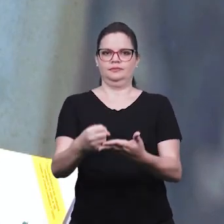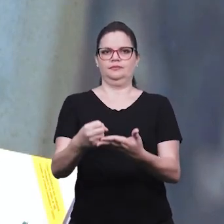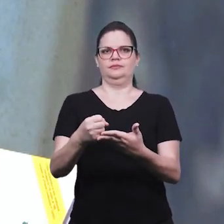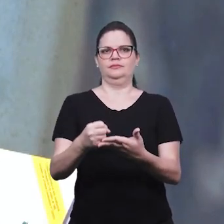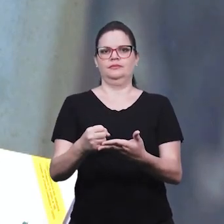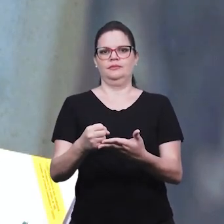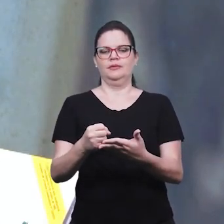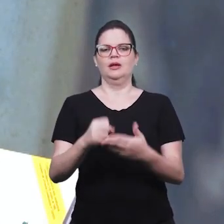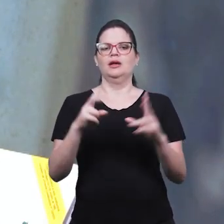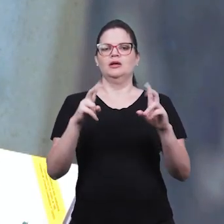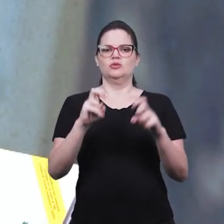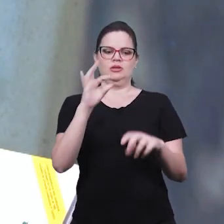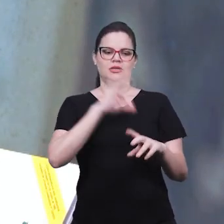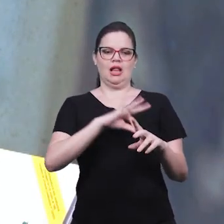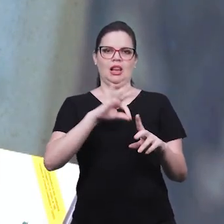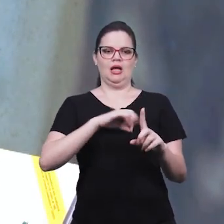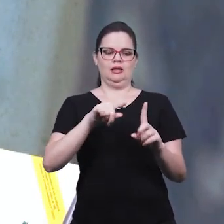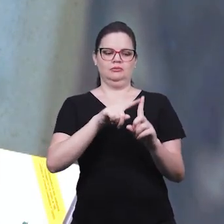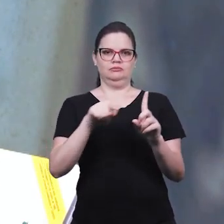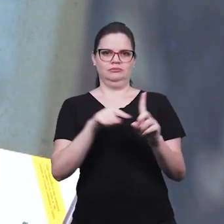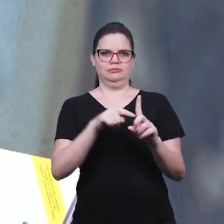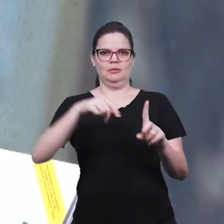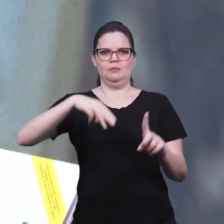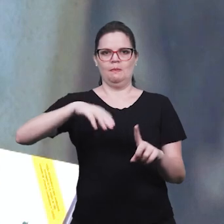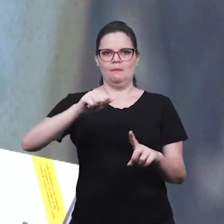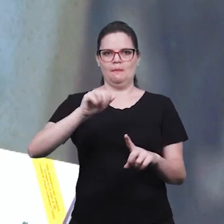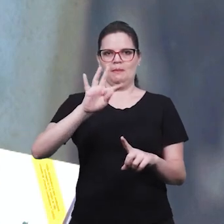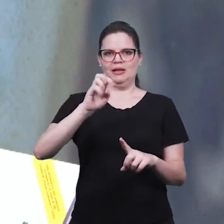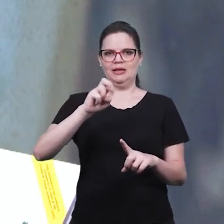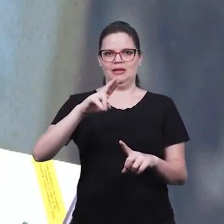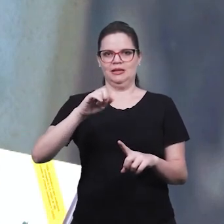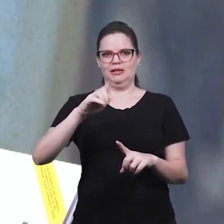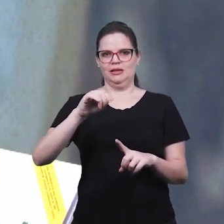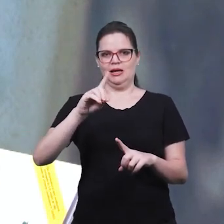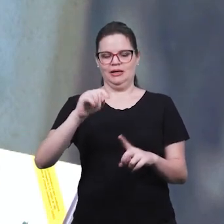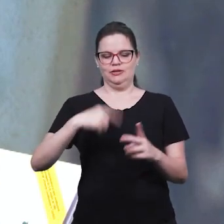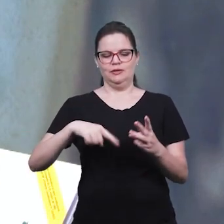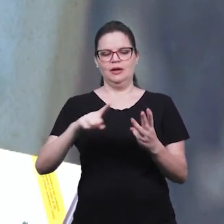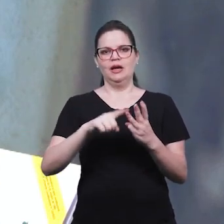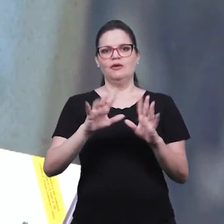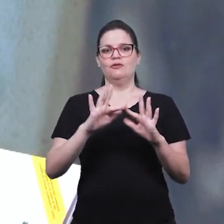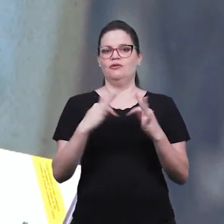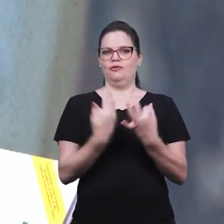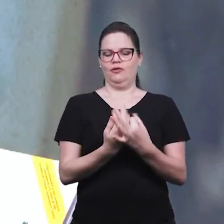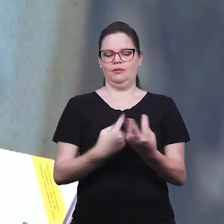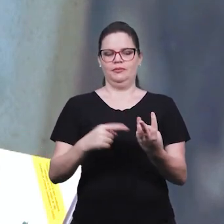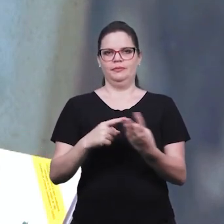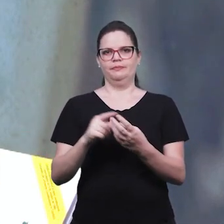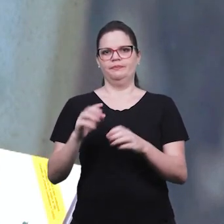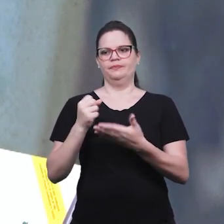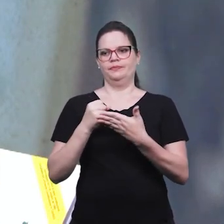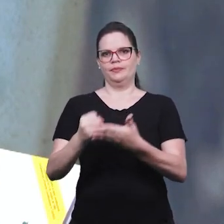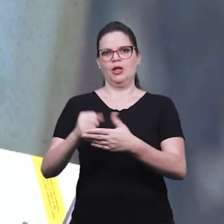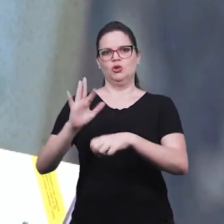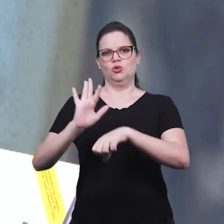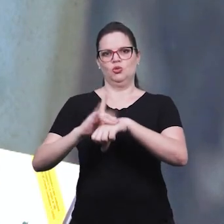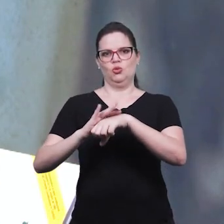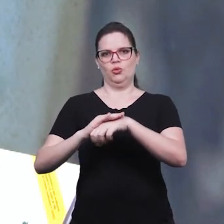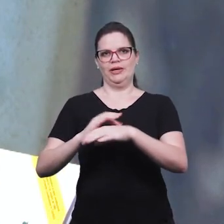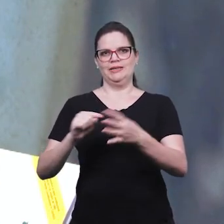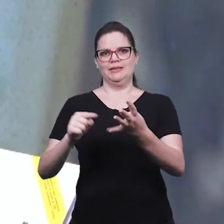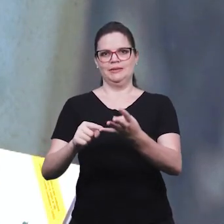auxílios. Auxílio, no caso, é o salário maternidade. Correto. Né? O salário família, auxílio doença,